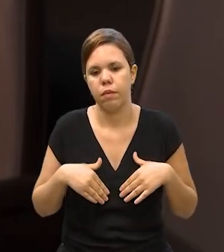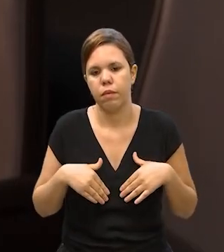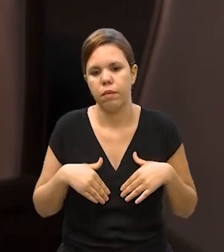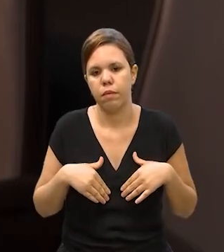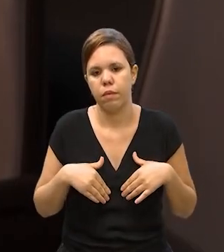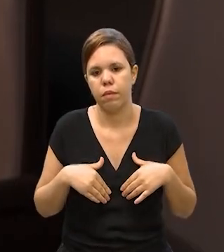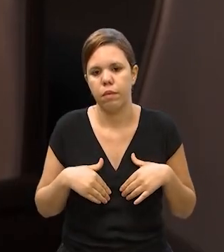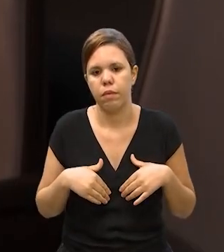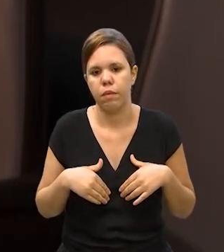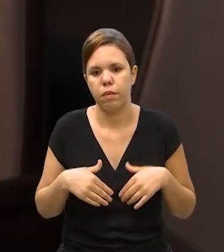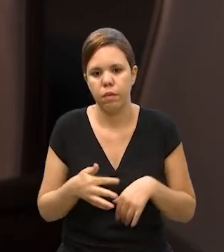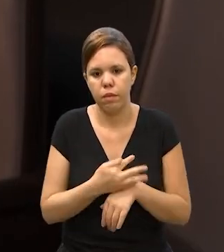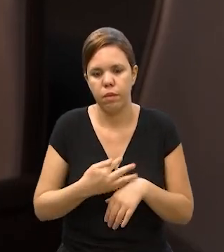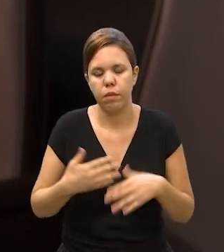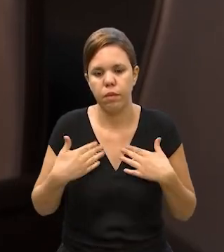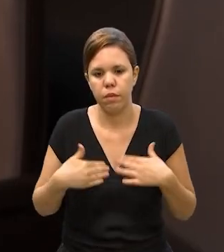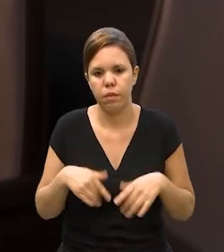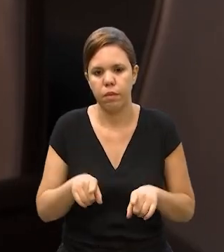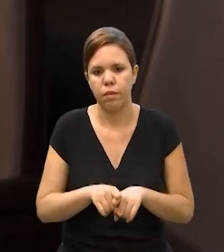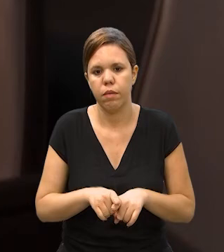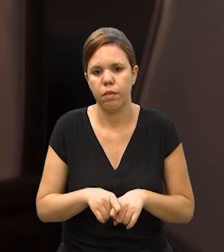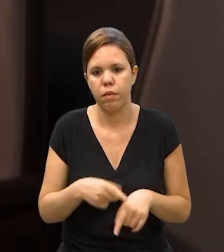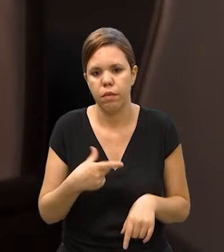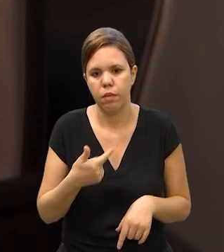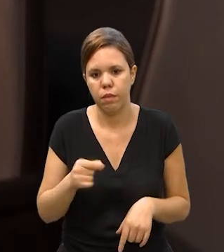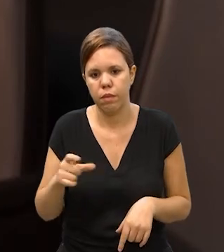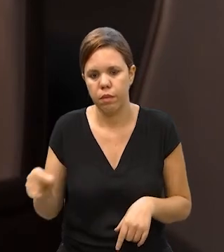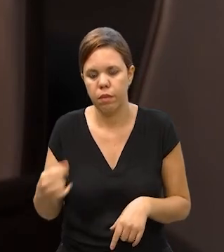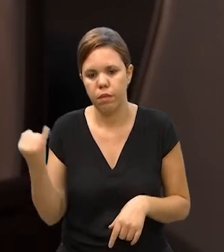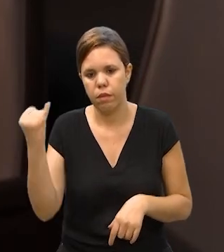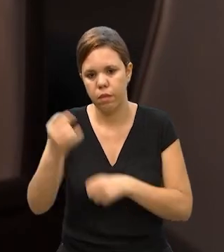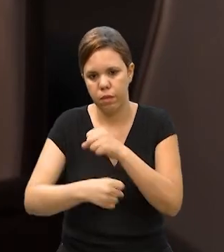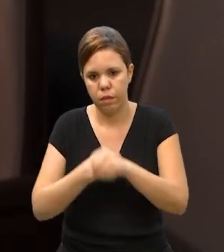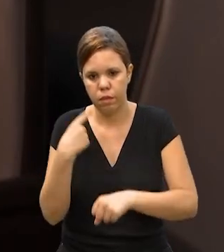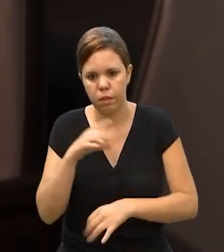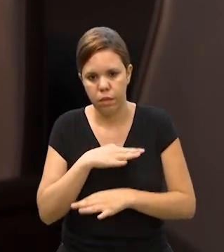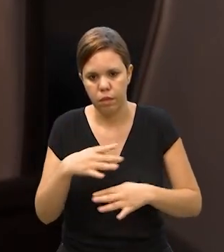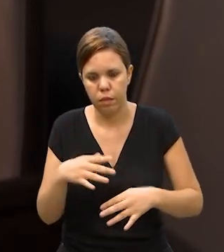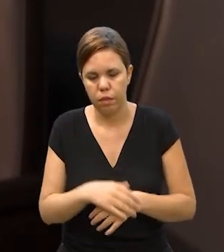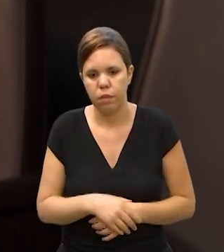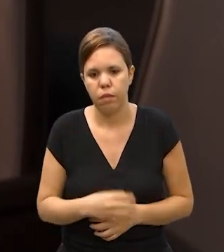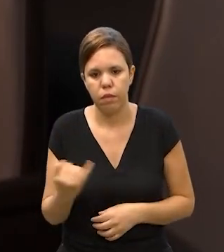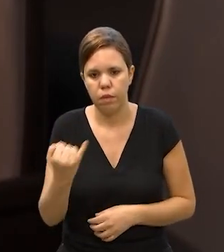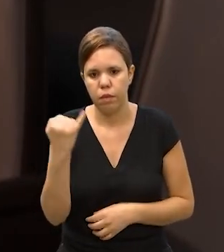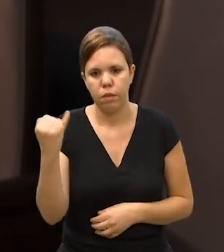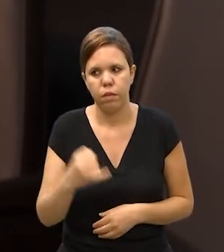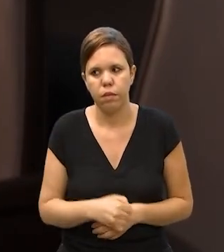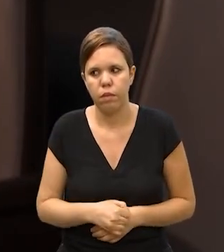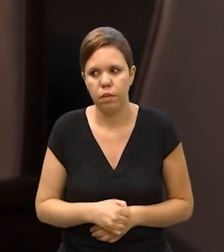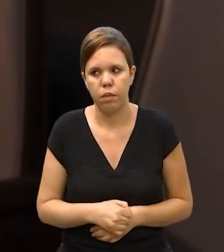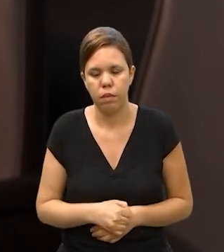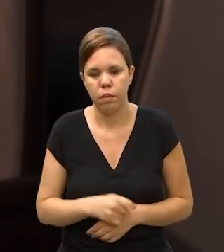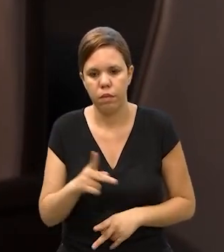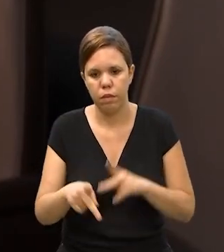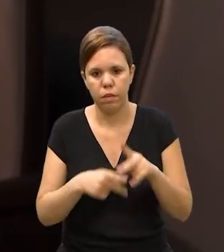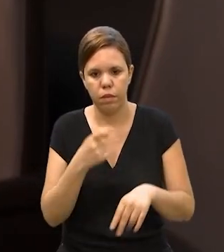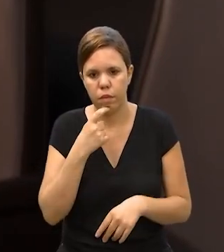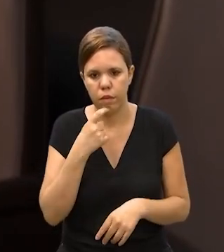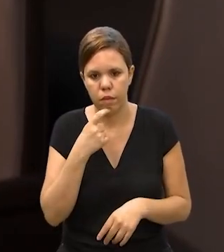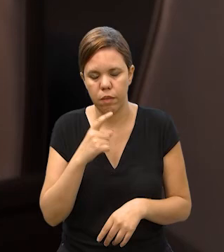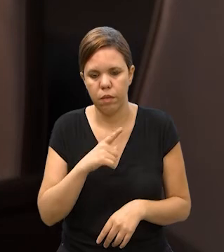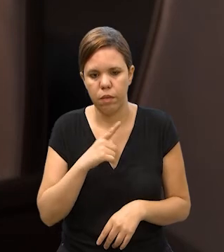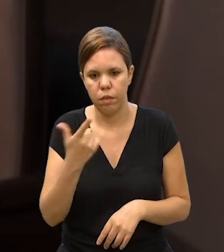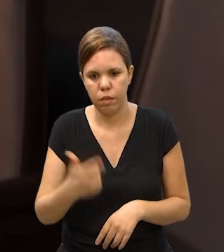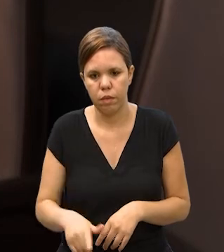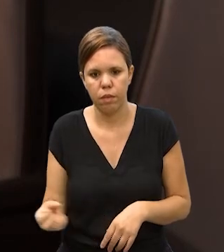recarregar as energias, porque 2020 tenho certeza que vai ser um ano muito importante para a nossa cidade, muito importante para o povo campineiro, que vai ter